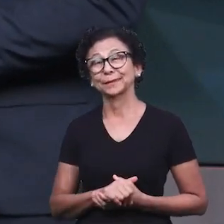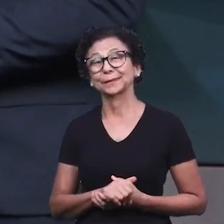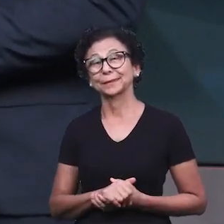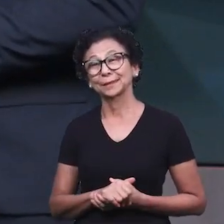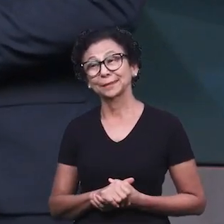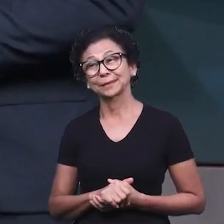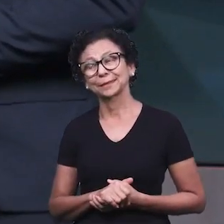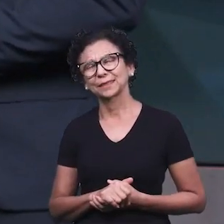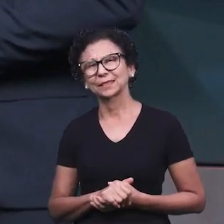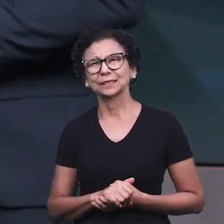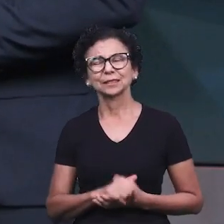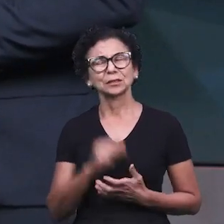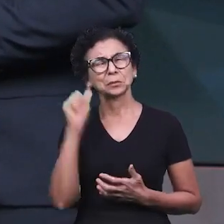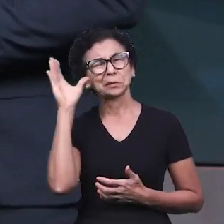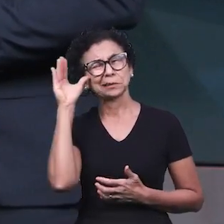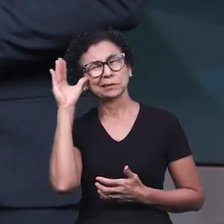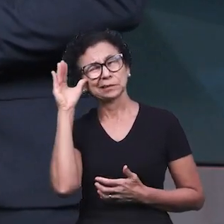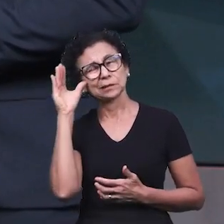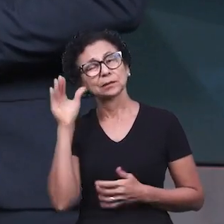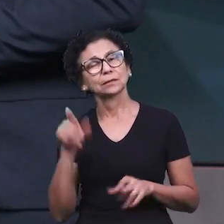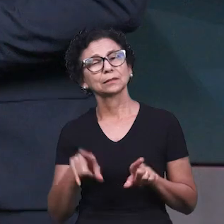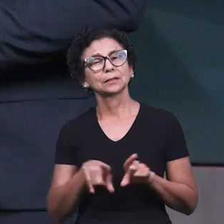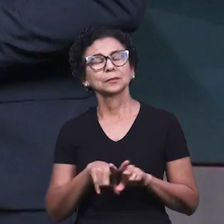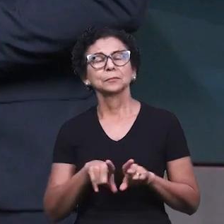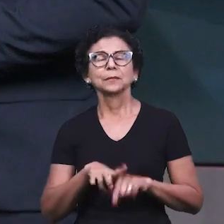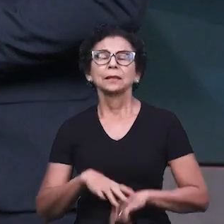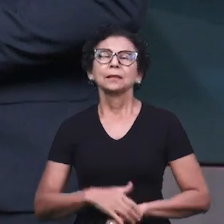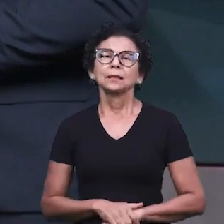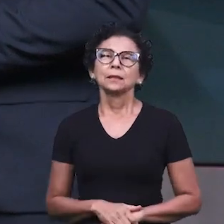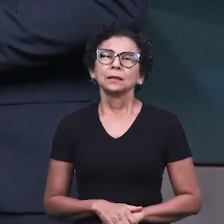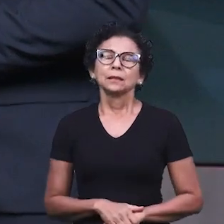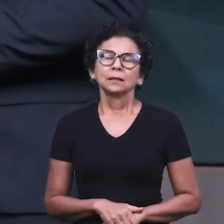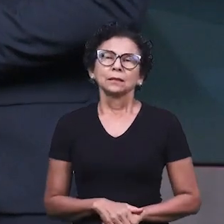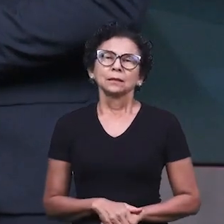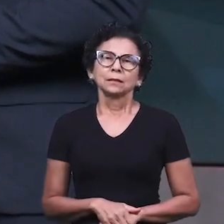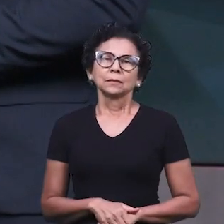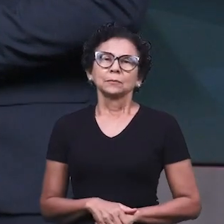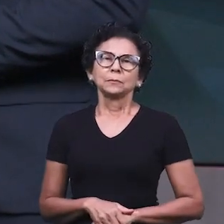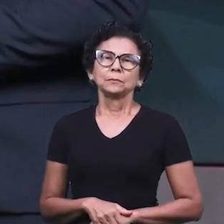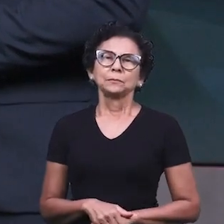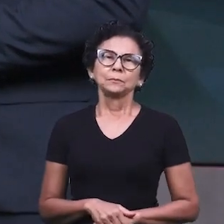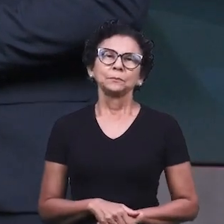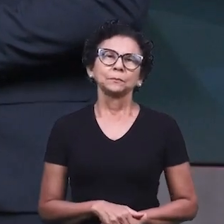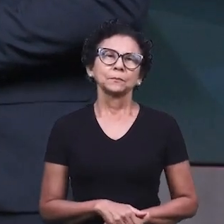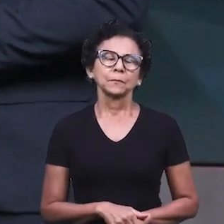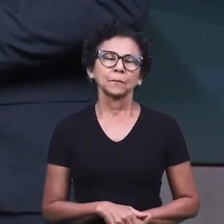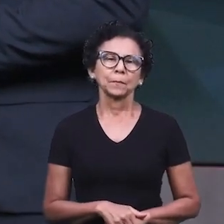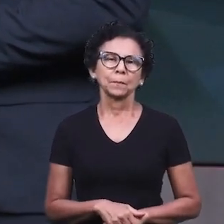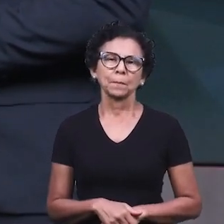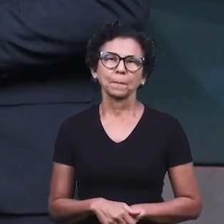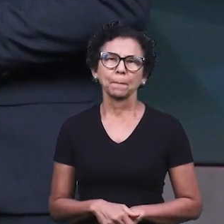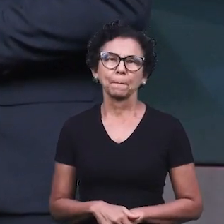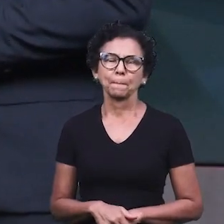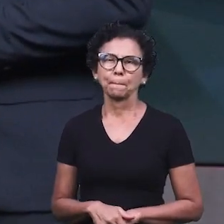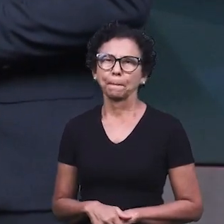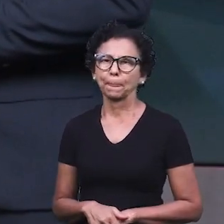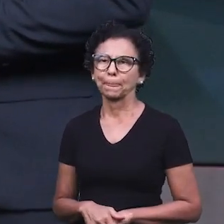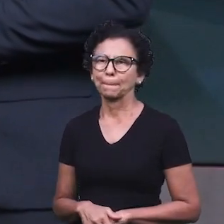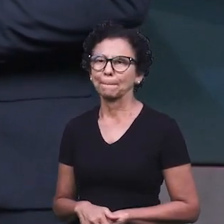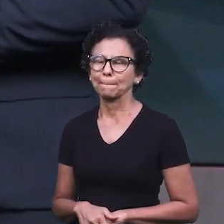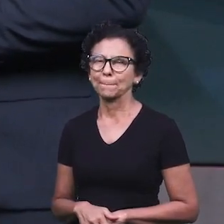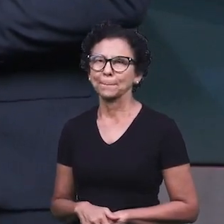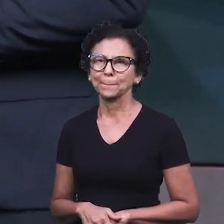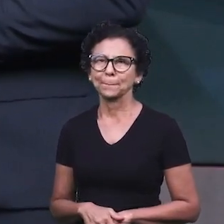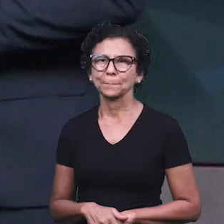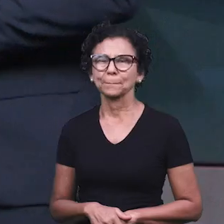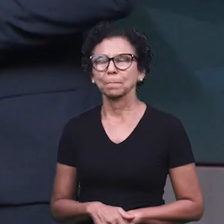dúvidas, algumas curiosidades também, né? E nós, de